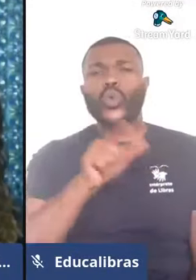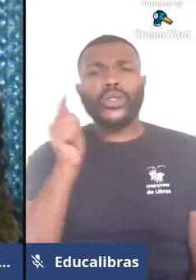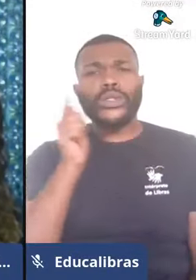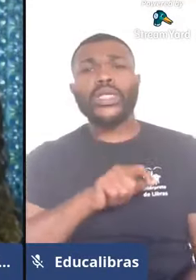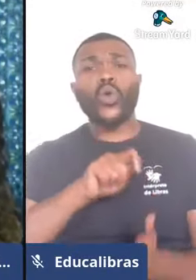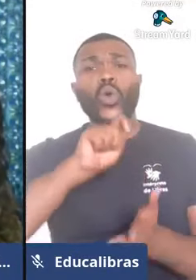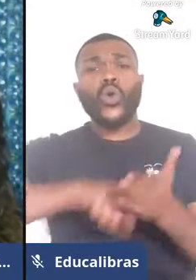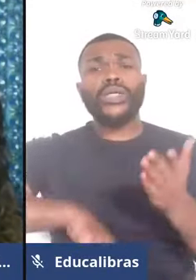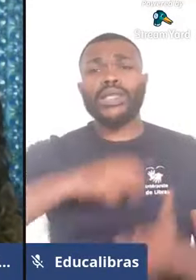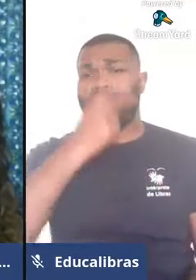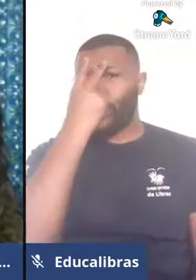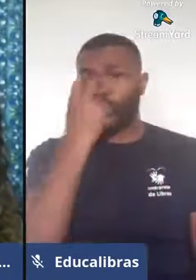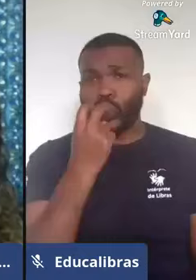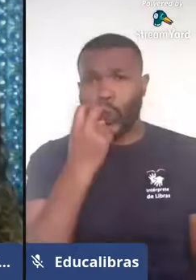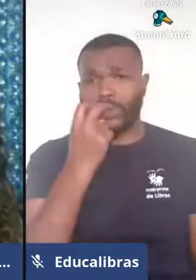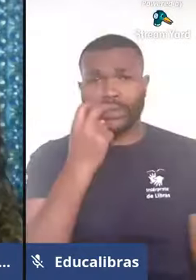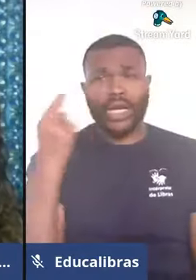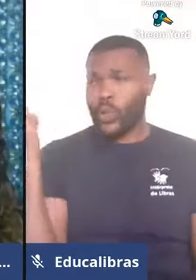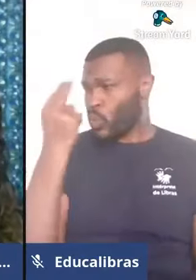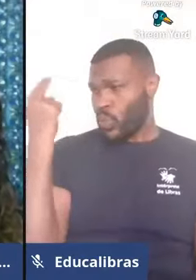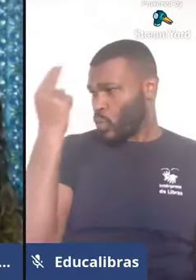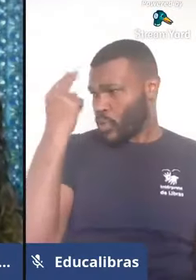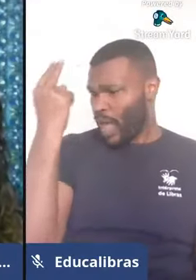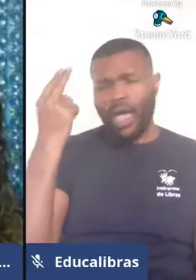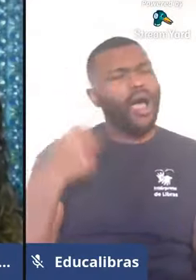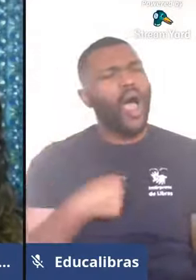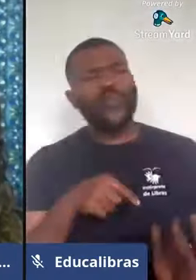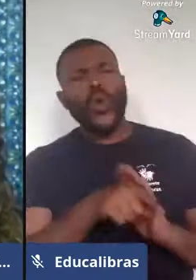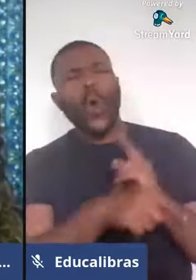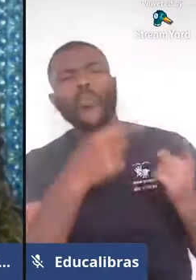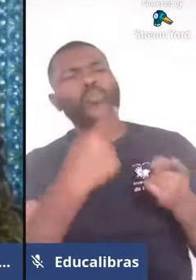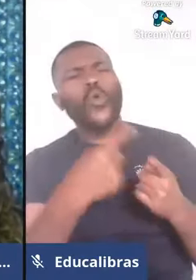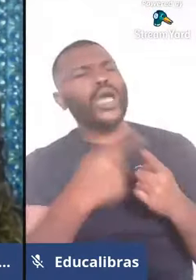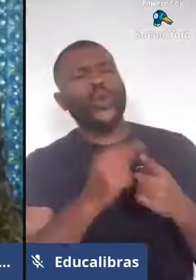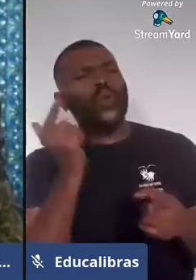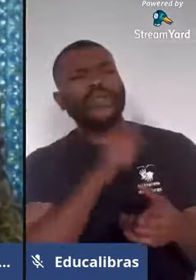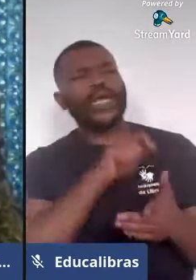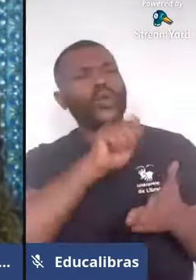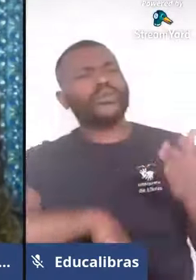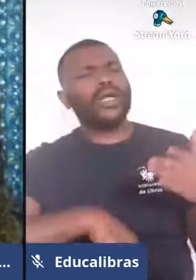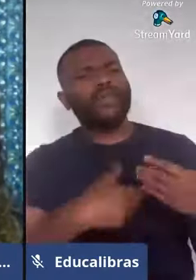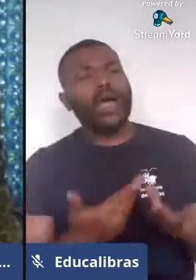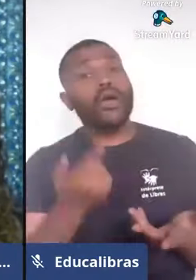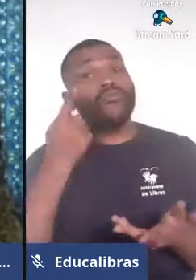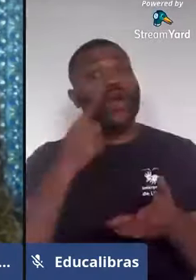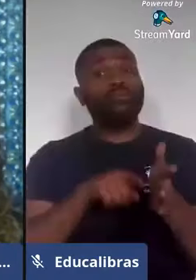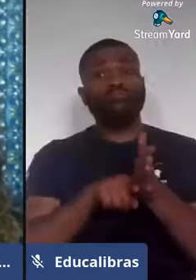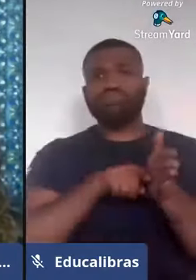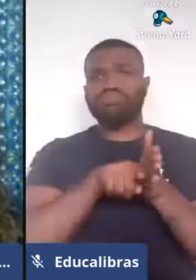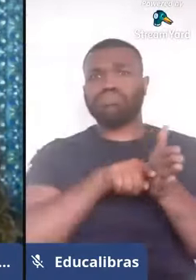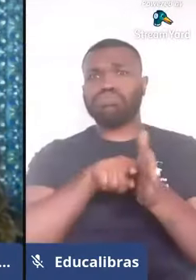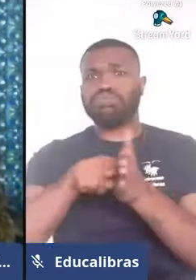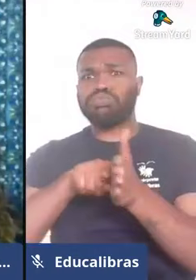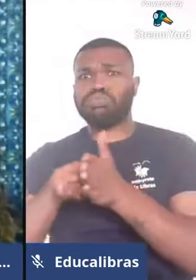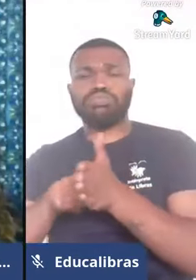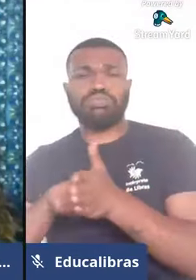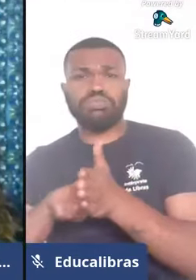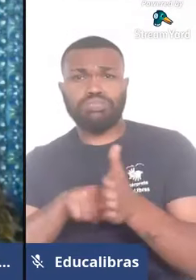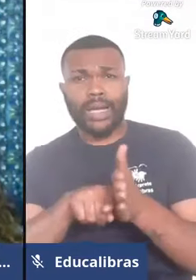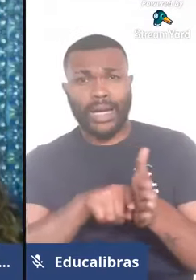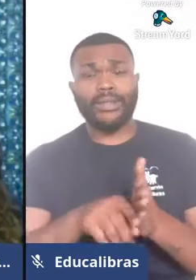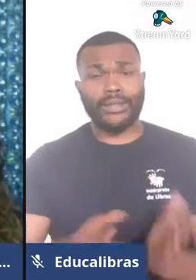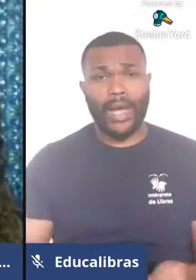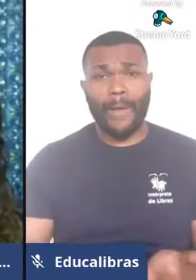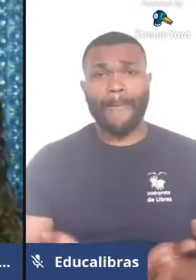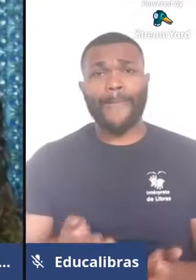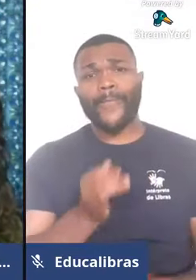aqui. Aí eu falo assim, mas por que você não consegue, né? Então a gente vai analisar esse cargo e entender por que não é possível. Será que não